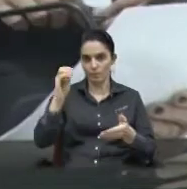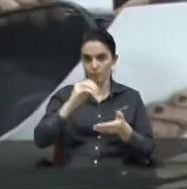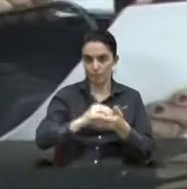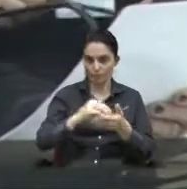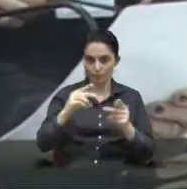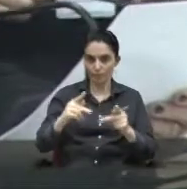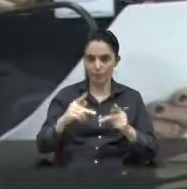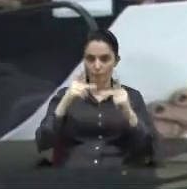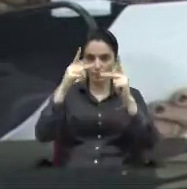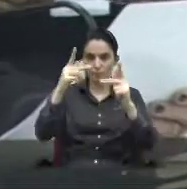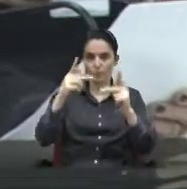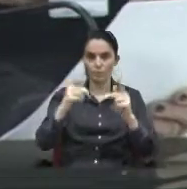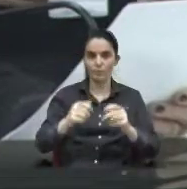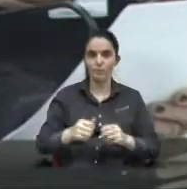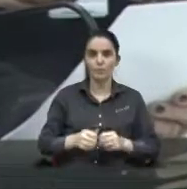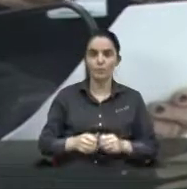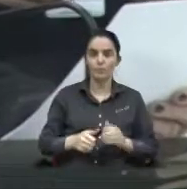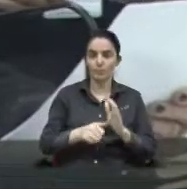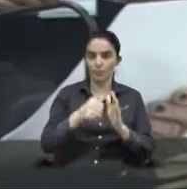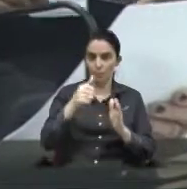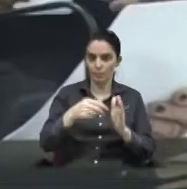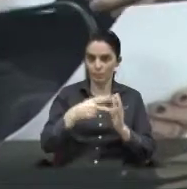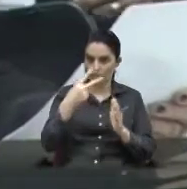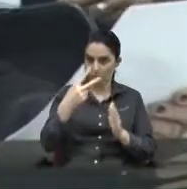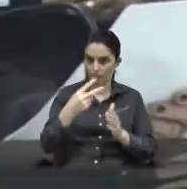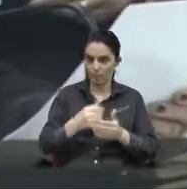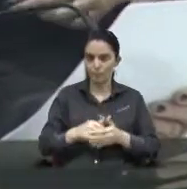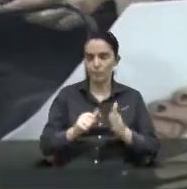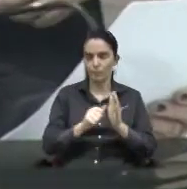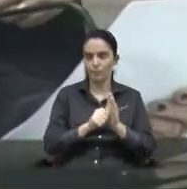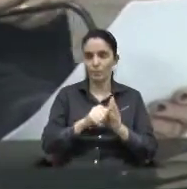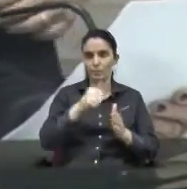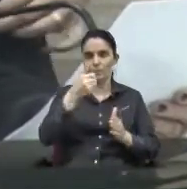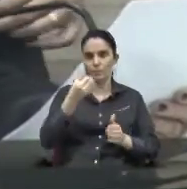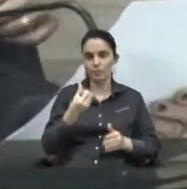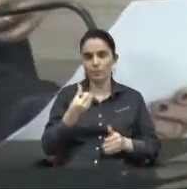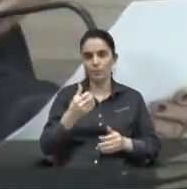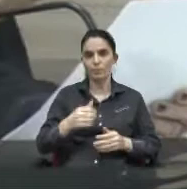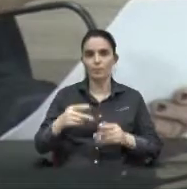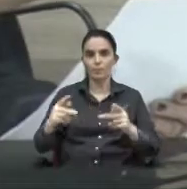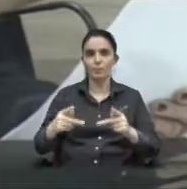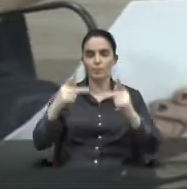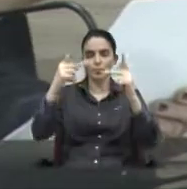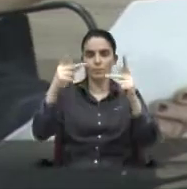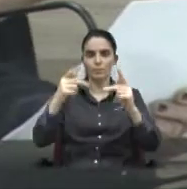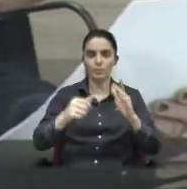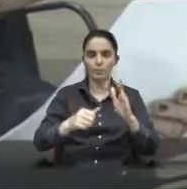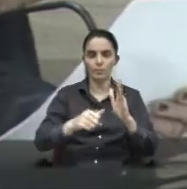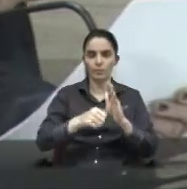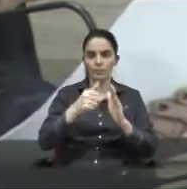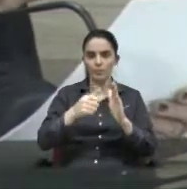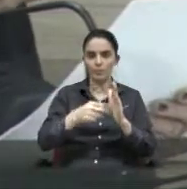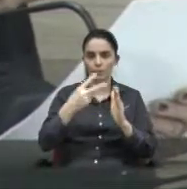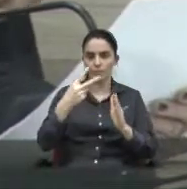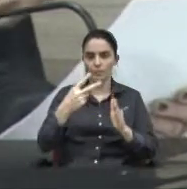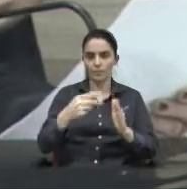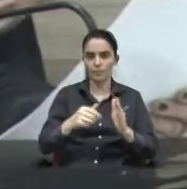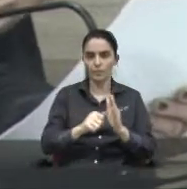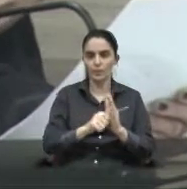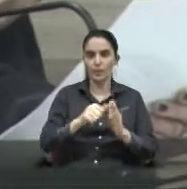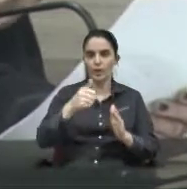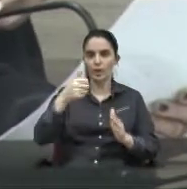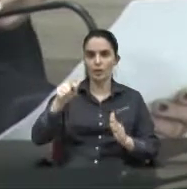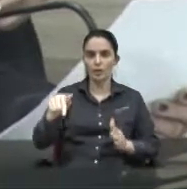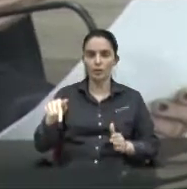parágrafos 1º e 2º ao artigo 16, dos parágrafos 1º e 2º do artigo